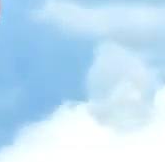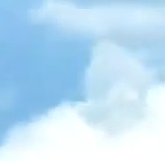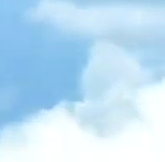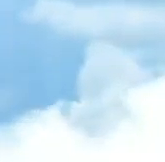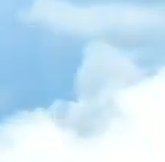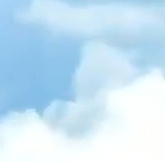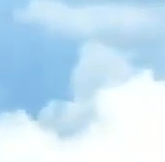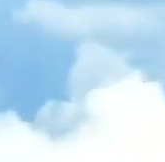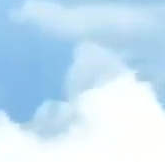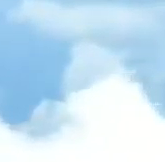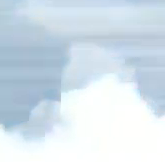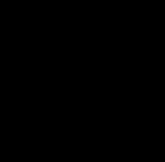Obrigado.